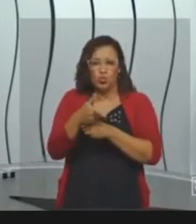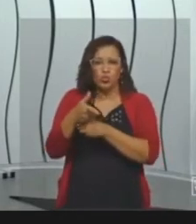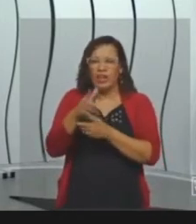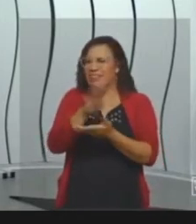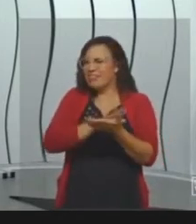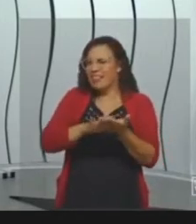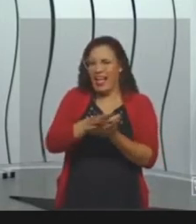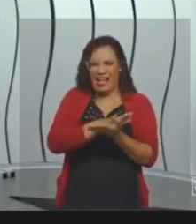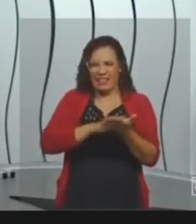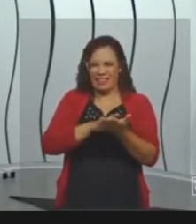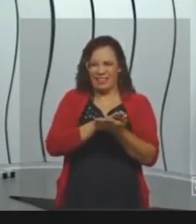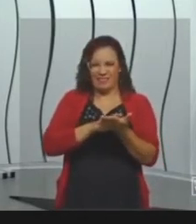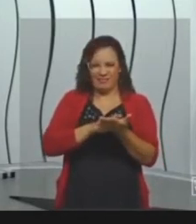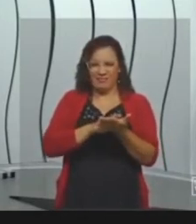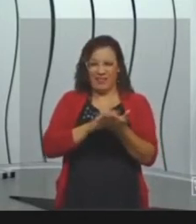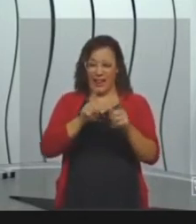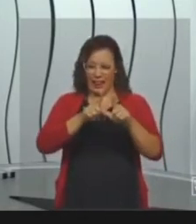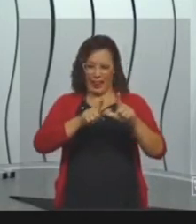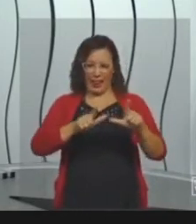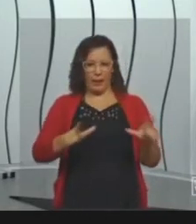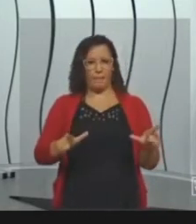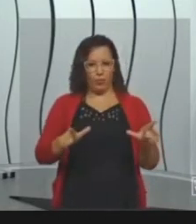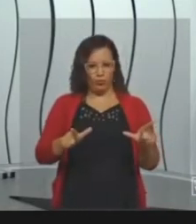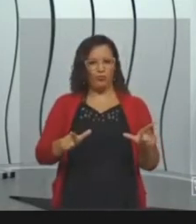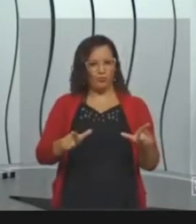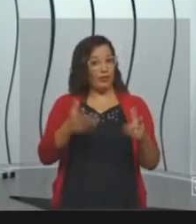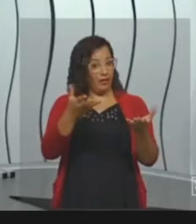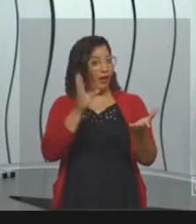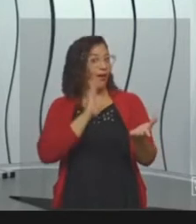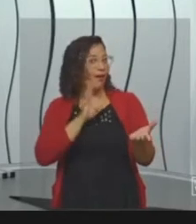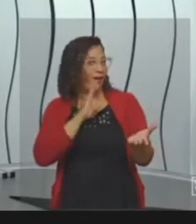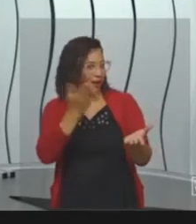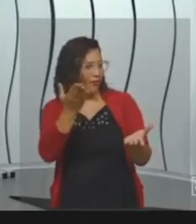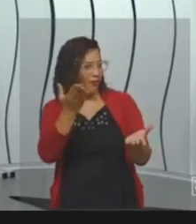fertilizantes sintéticos. É uma opção interessante.